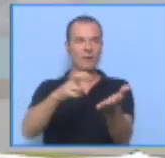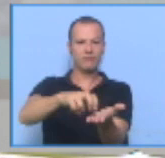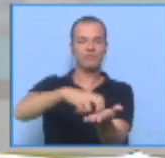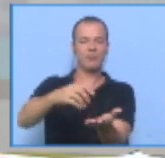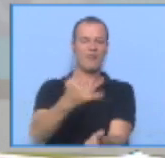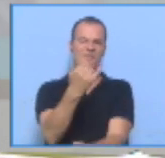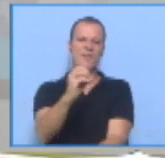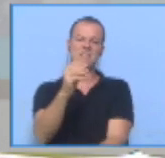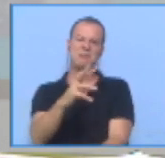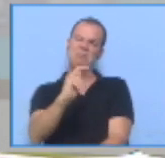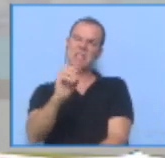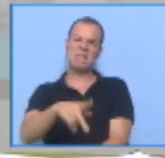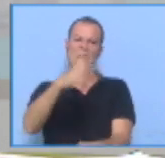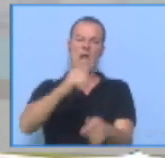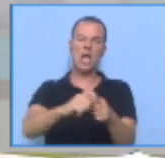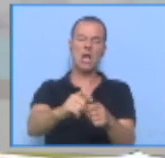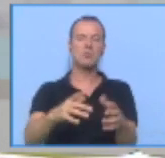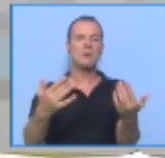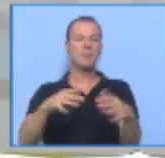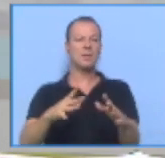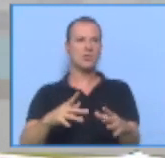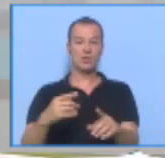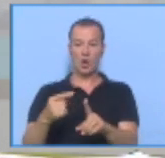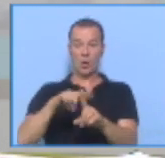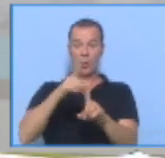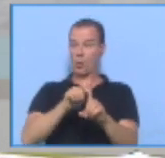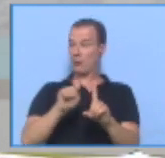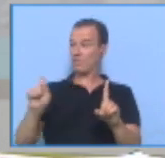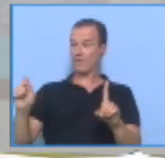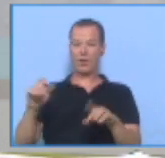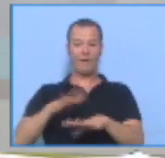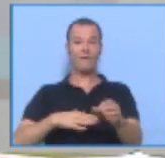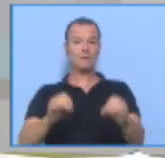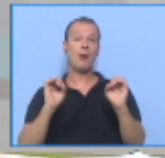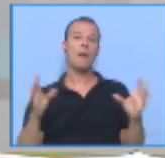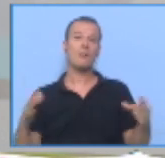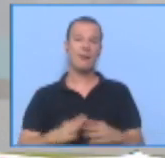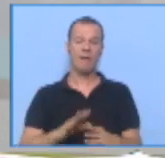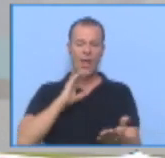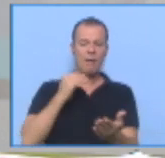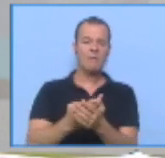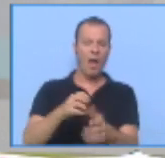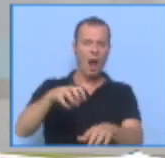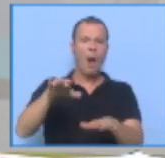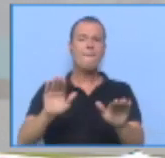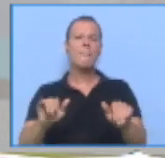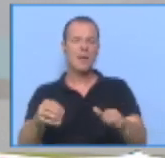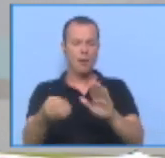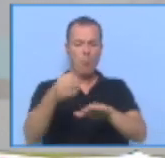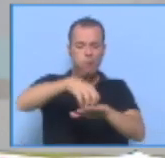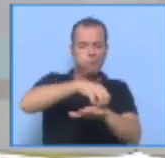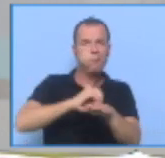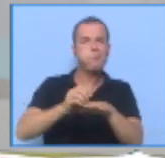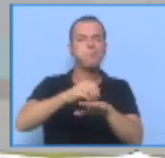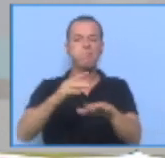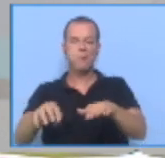km se tive um ano inteiro sem fazer nada, não é? Porque isso vai gerar bolhas nos pés, vai gerar um grande desconforto, provavelmente não